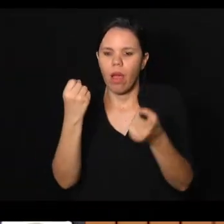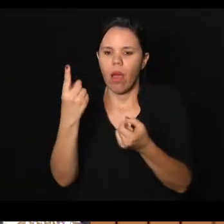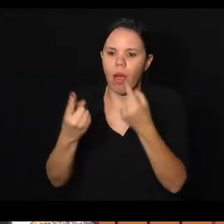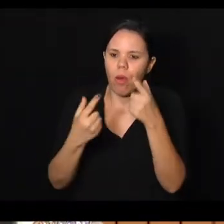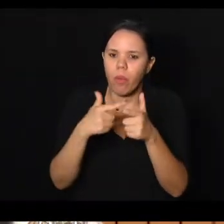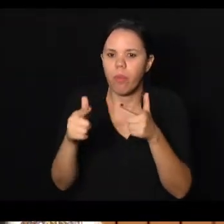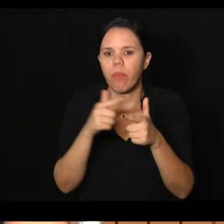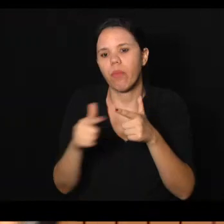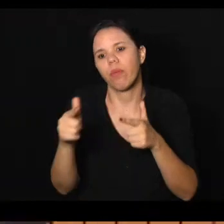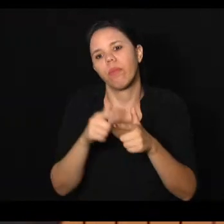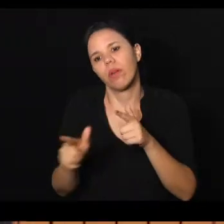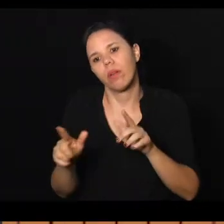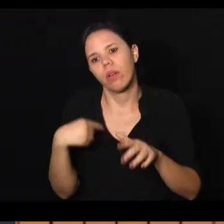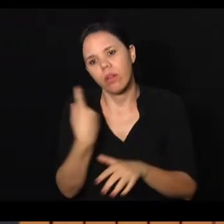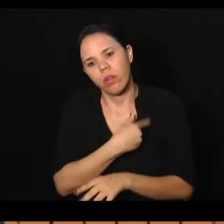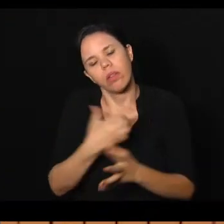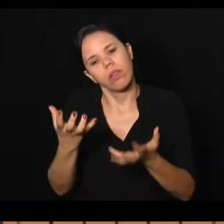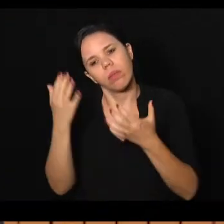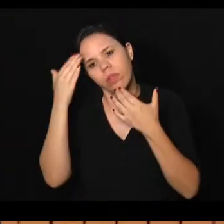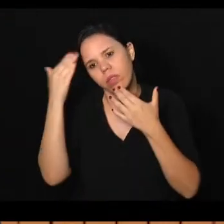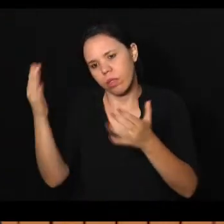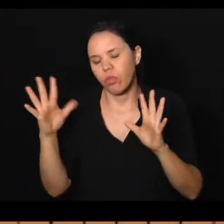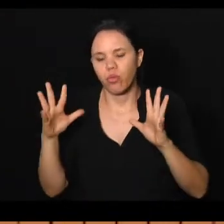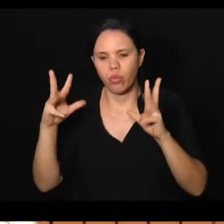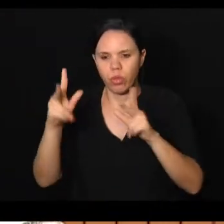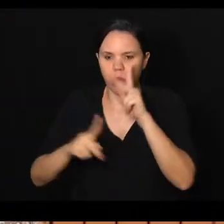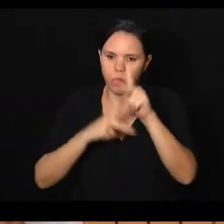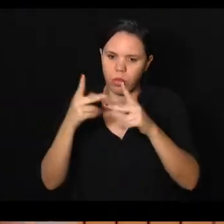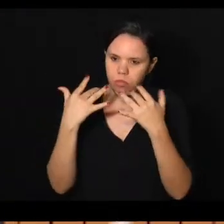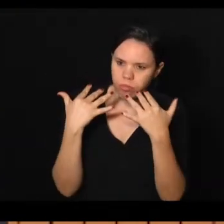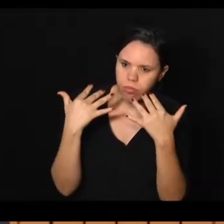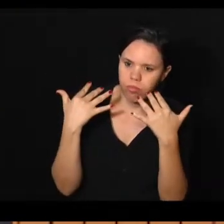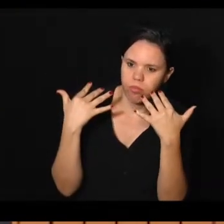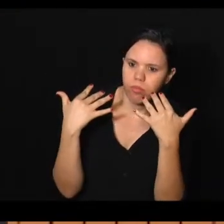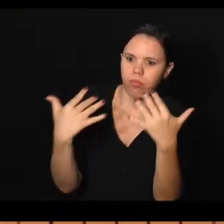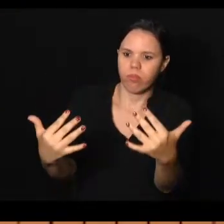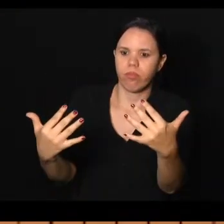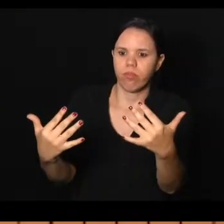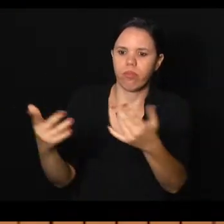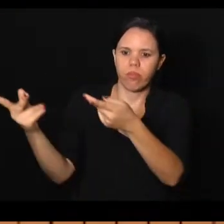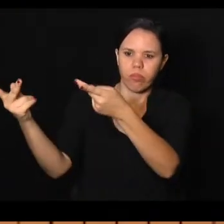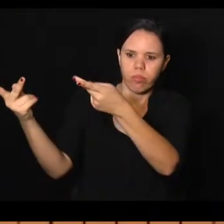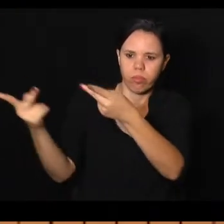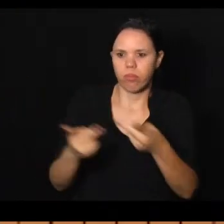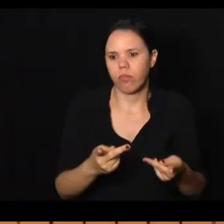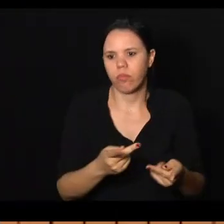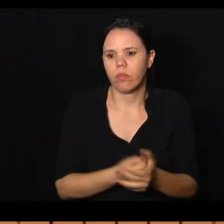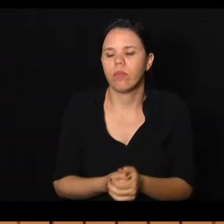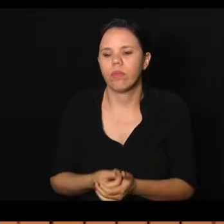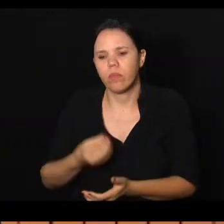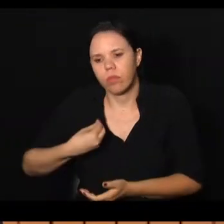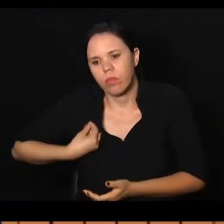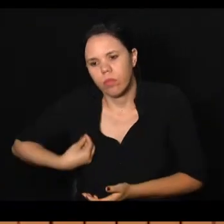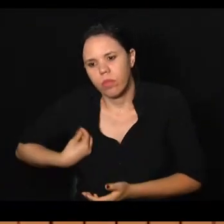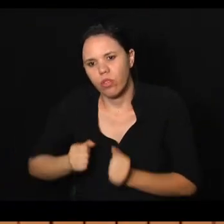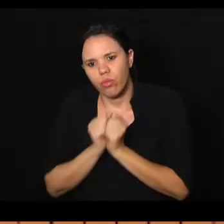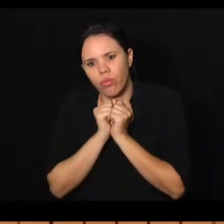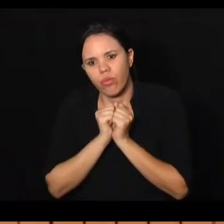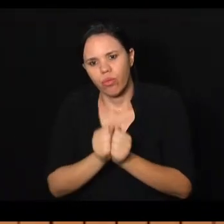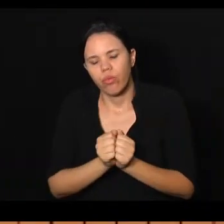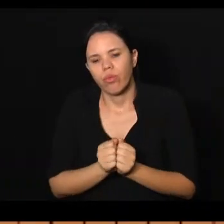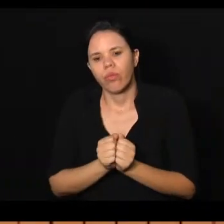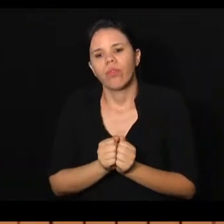adversa, mas nós queremos agradecer a todos que vieram, todos que receberam o convite e estão aqui conosco. Eu quero